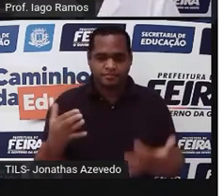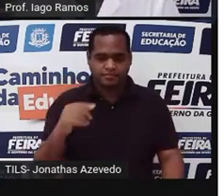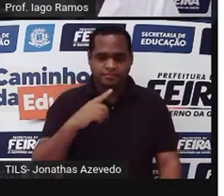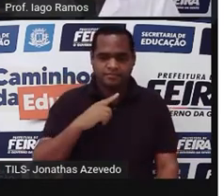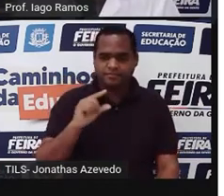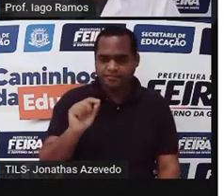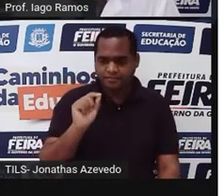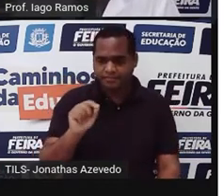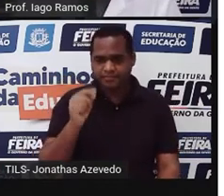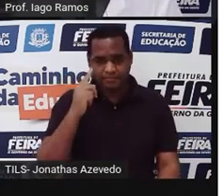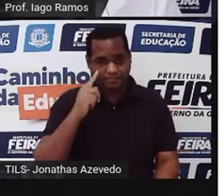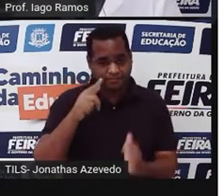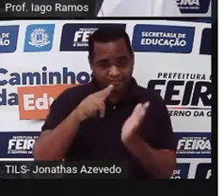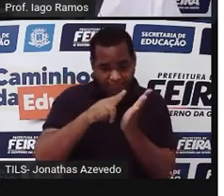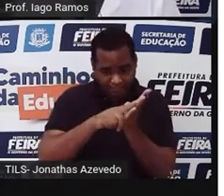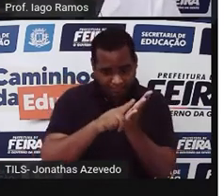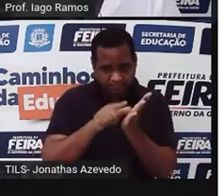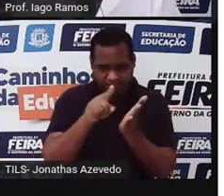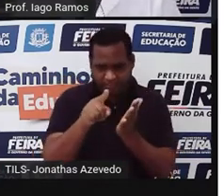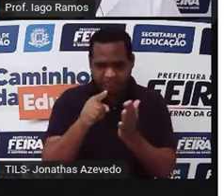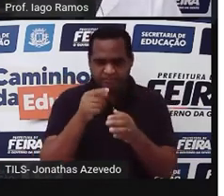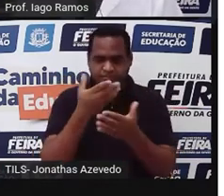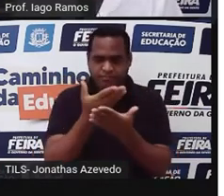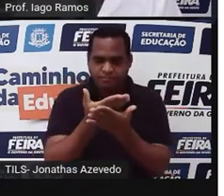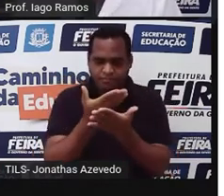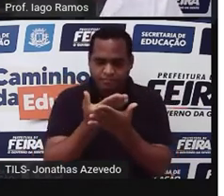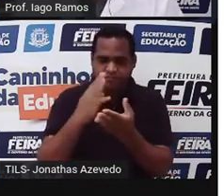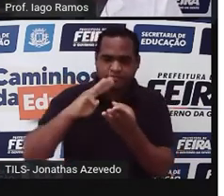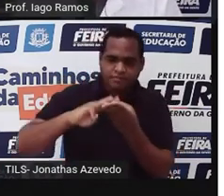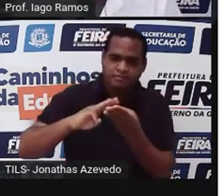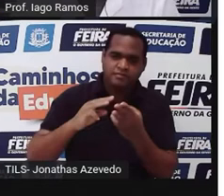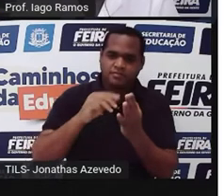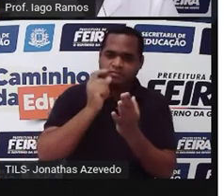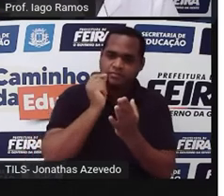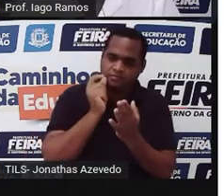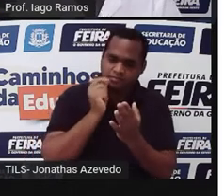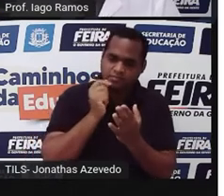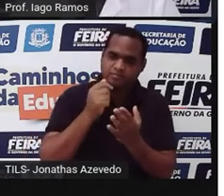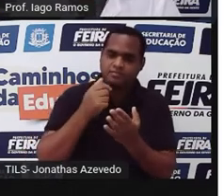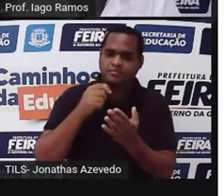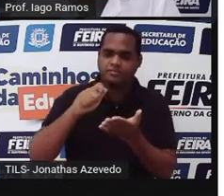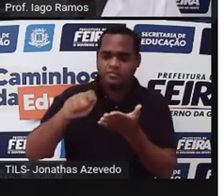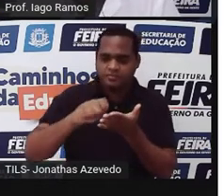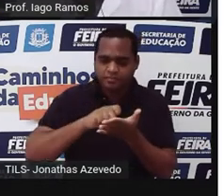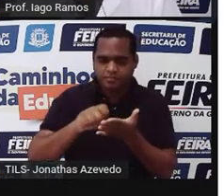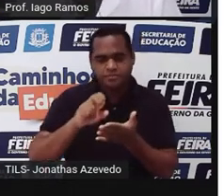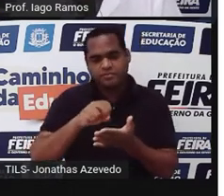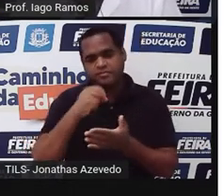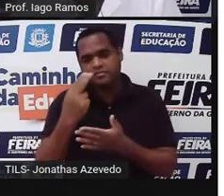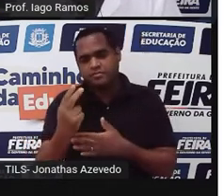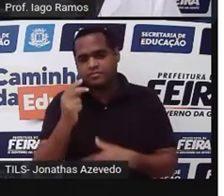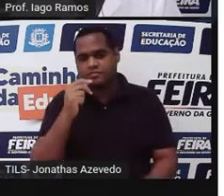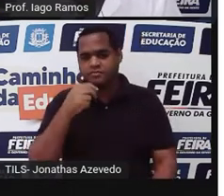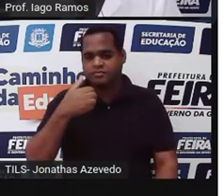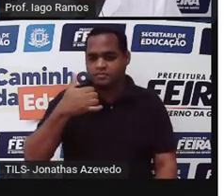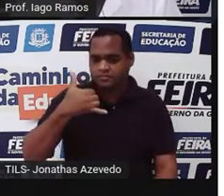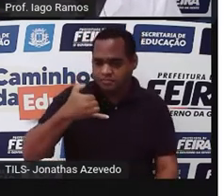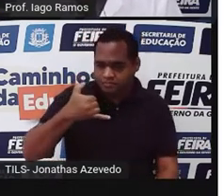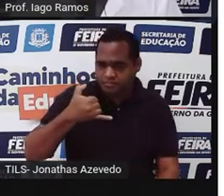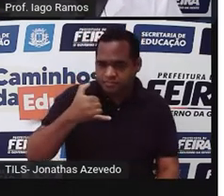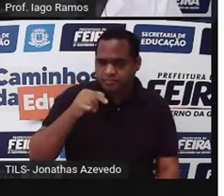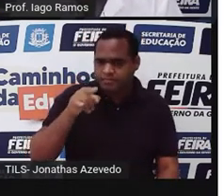o seu caderno que você usa para estudar matemática lápis e borracha ou caneta tá bom para que você